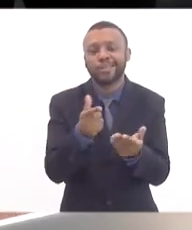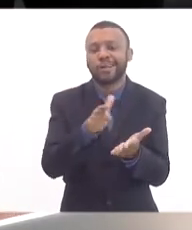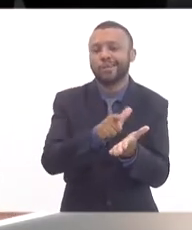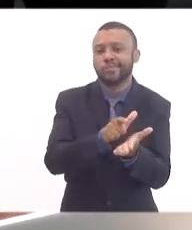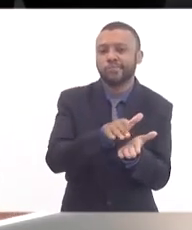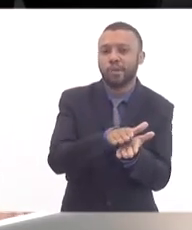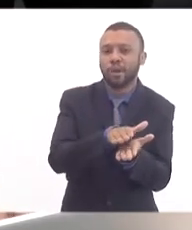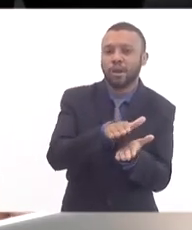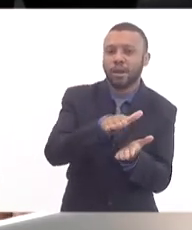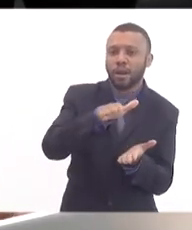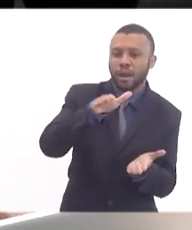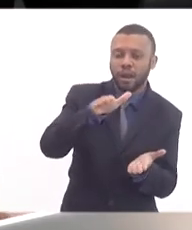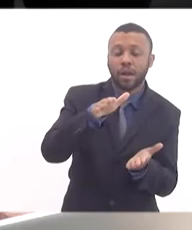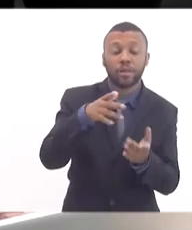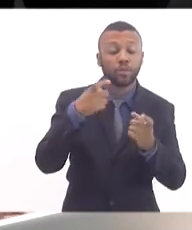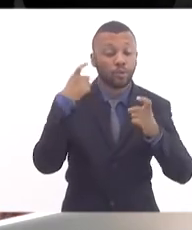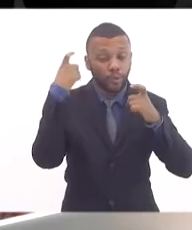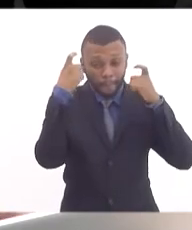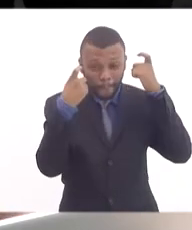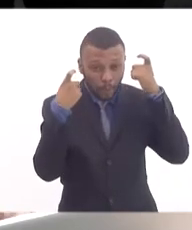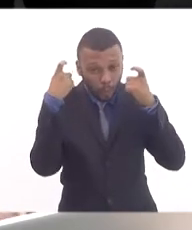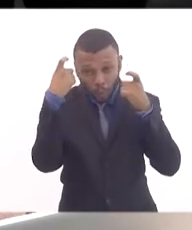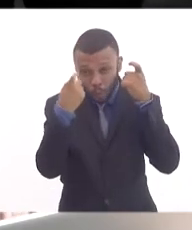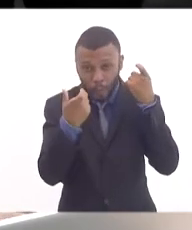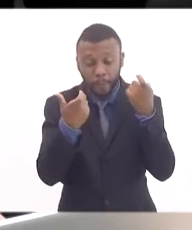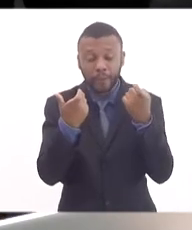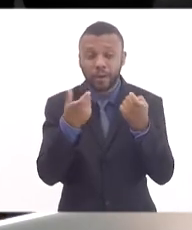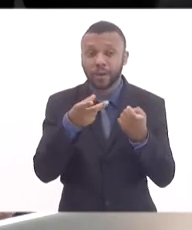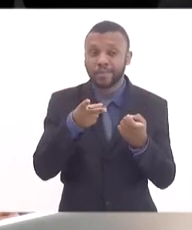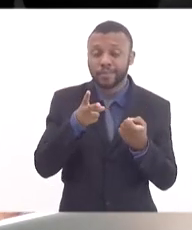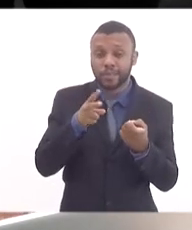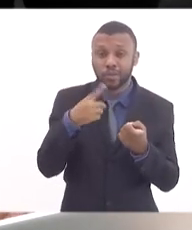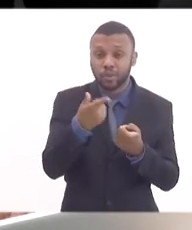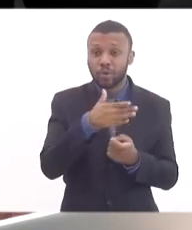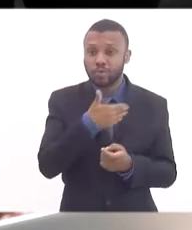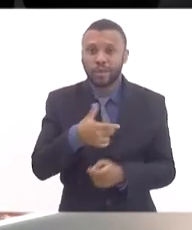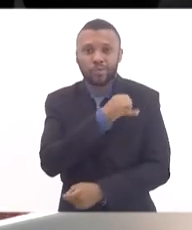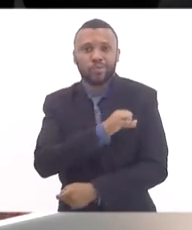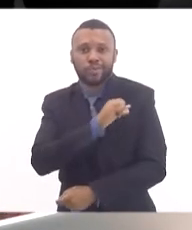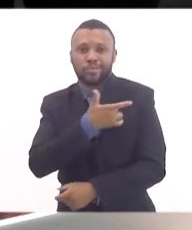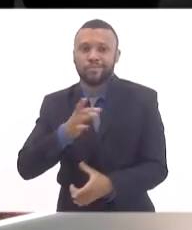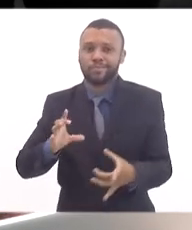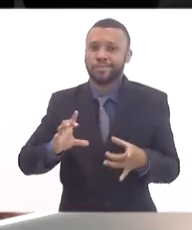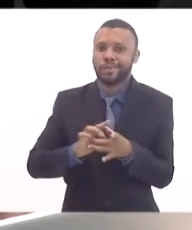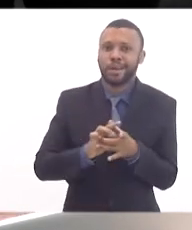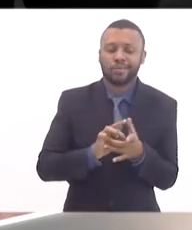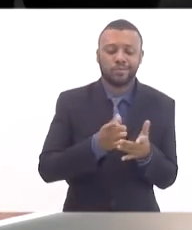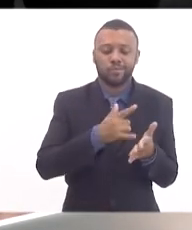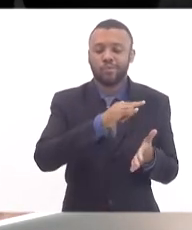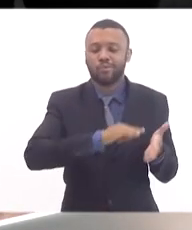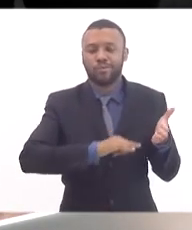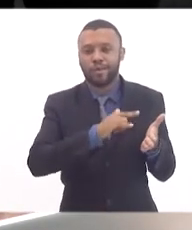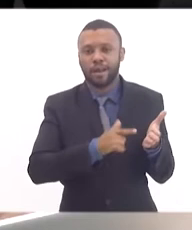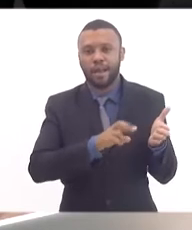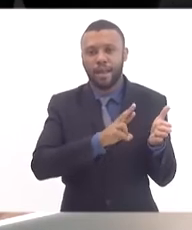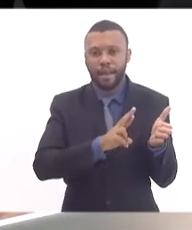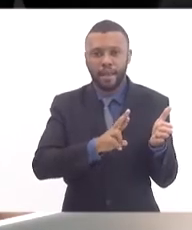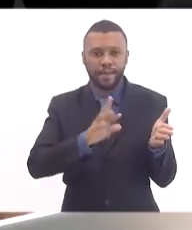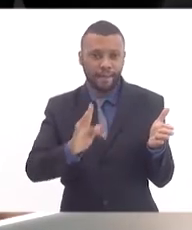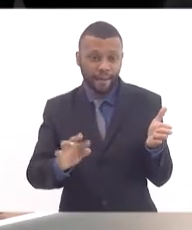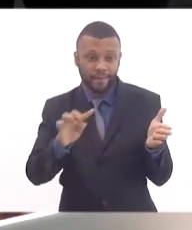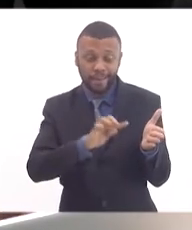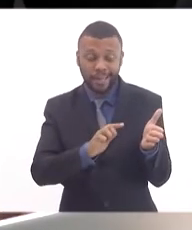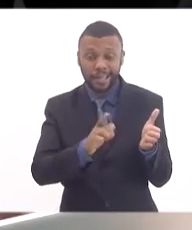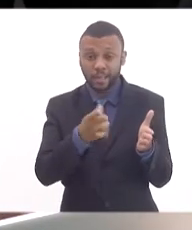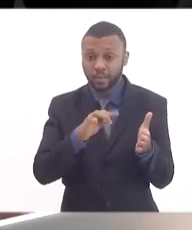e o nos preocupa também a permanência no regime porque estamos aqui aumentando um benefício sem autorização em convênio